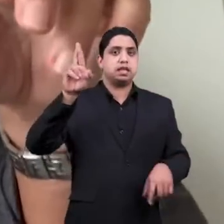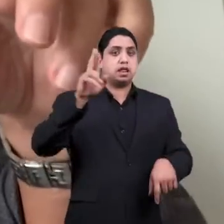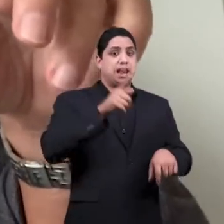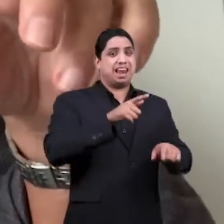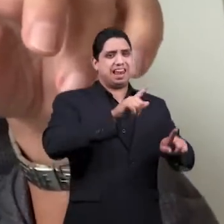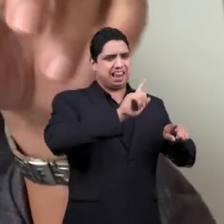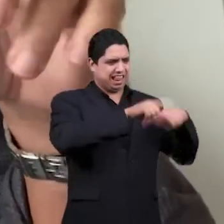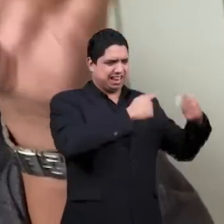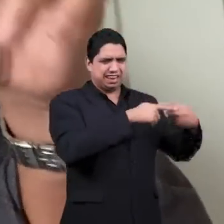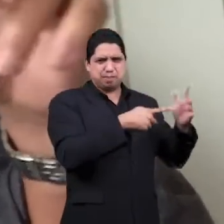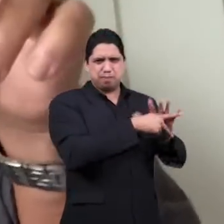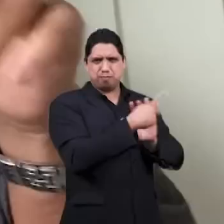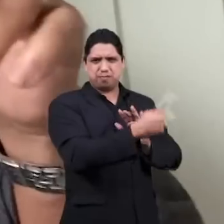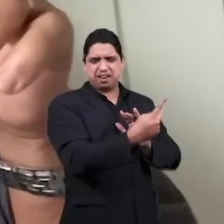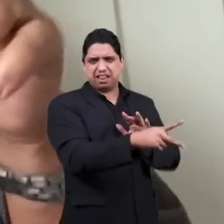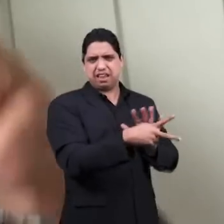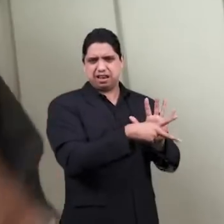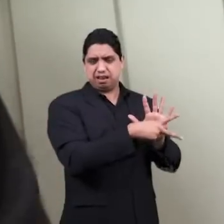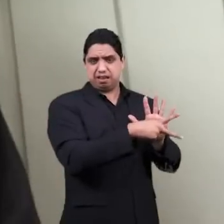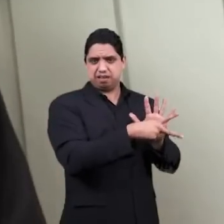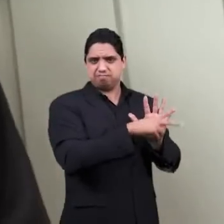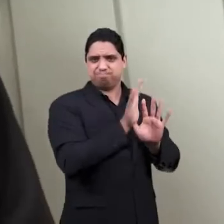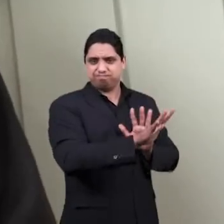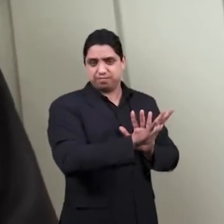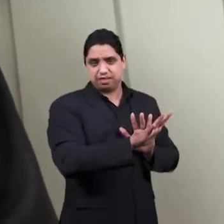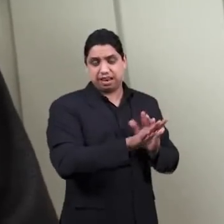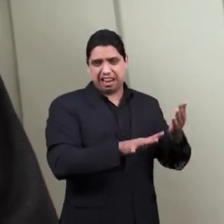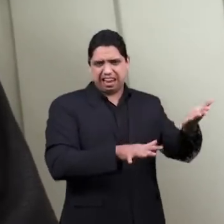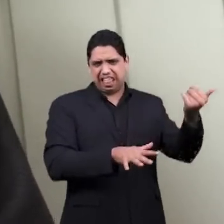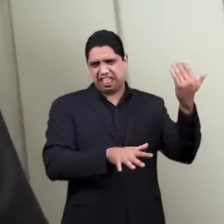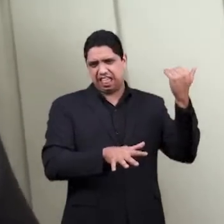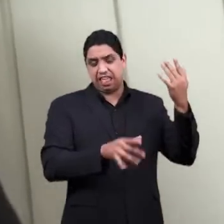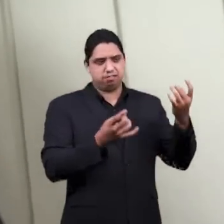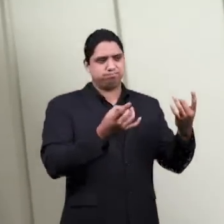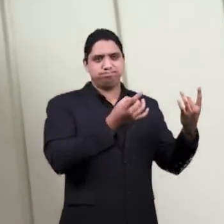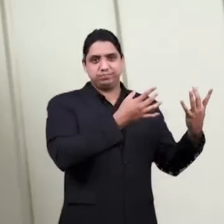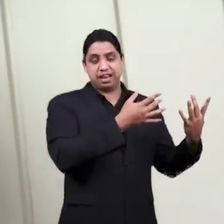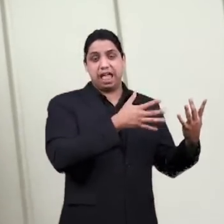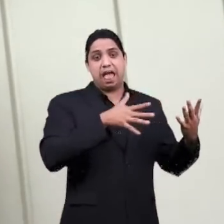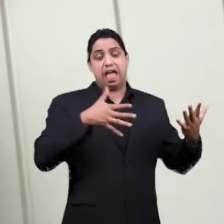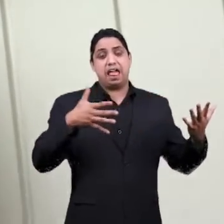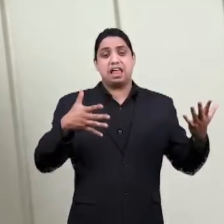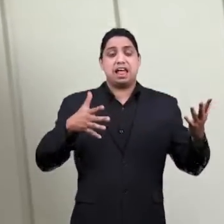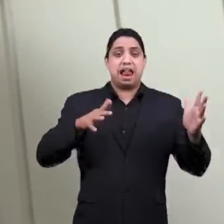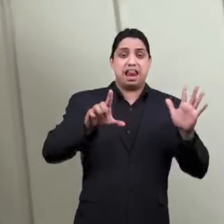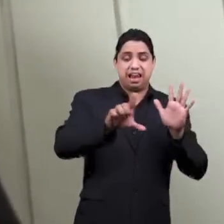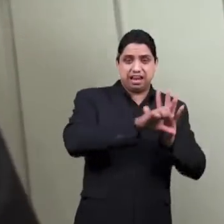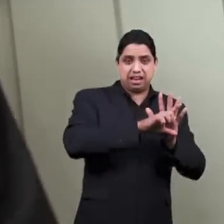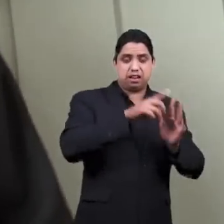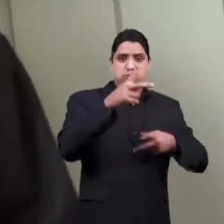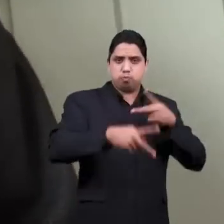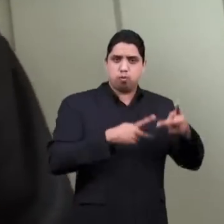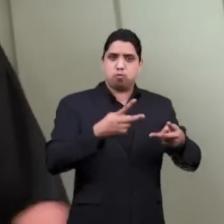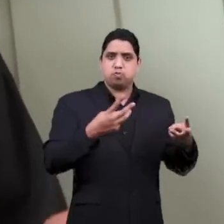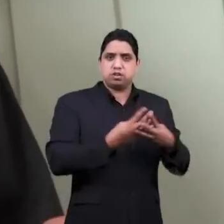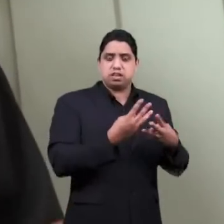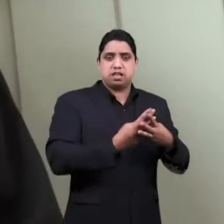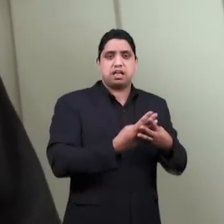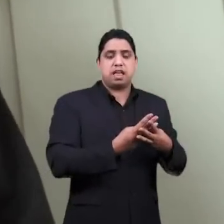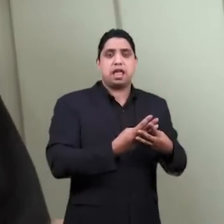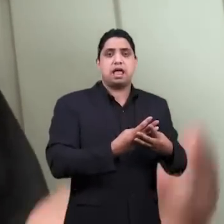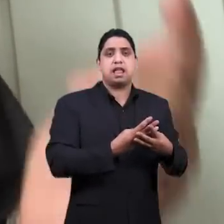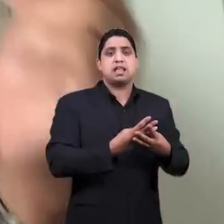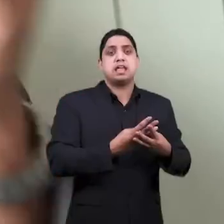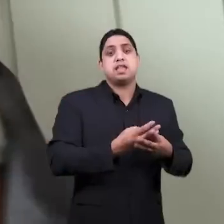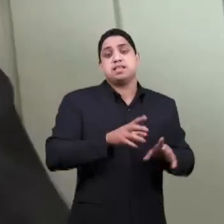suas gerações, muito bem explicado pela irmã. Depois, a questão da lei para Israel, que se